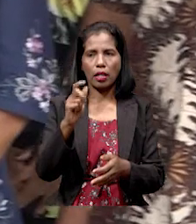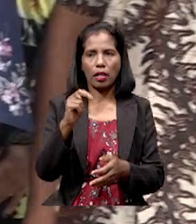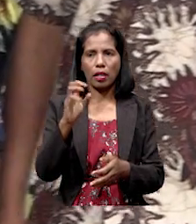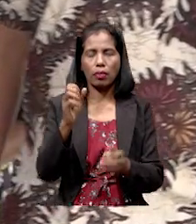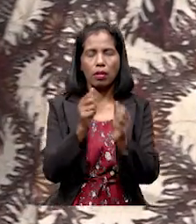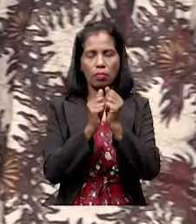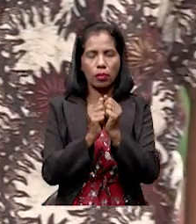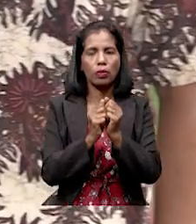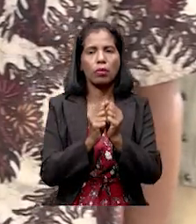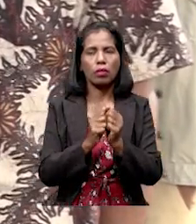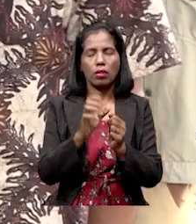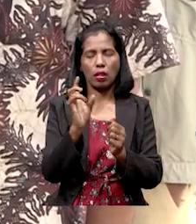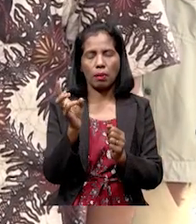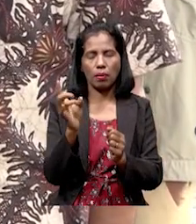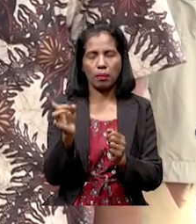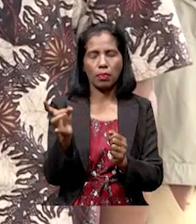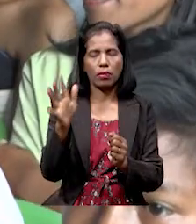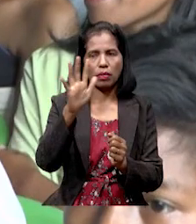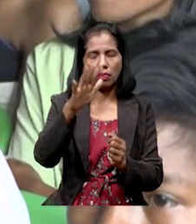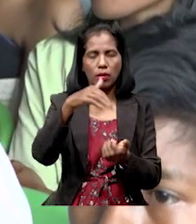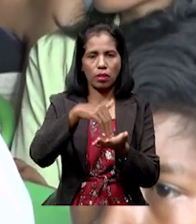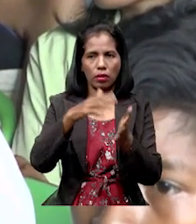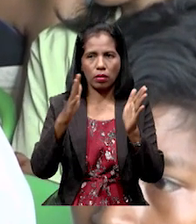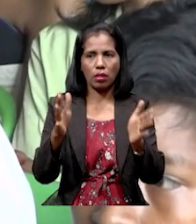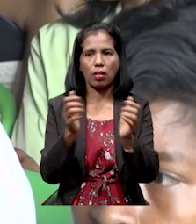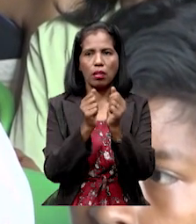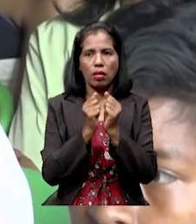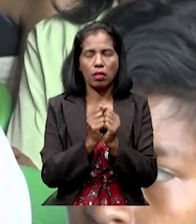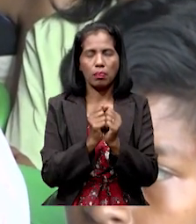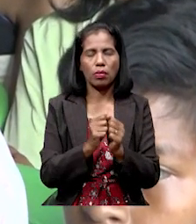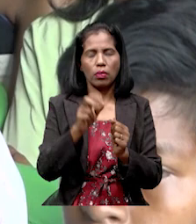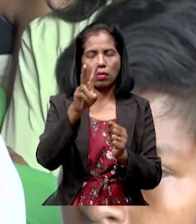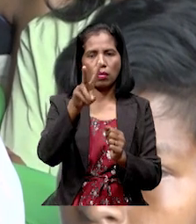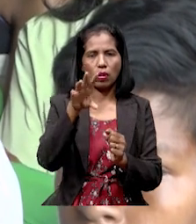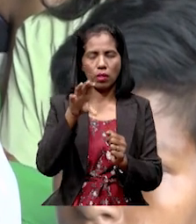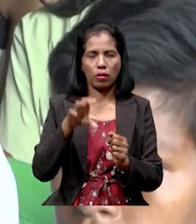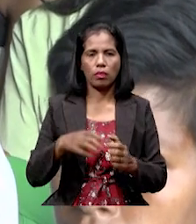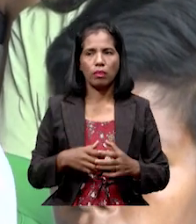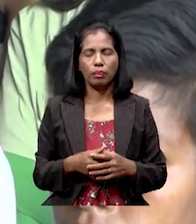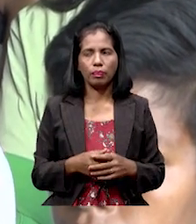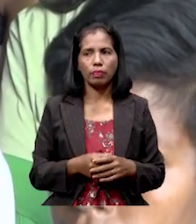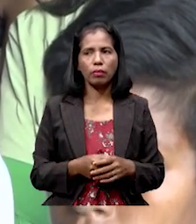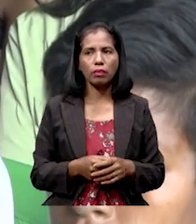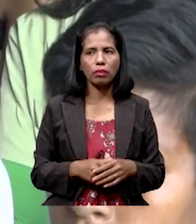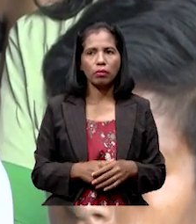hamutuk walonulu resin lima. No estudante hamutuk atos ruaresin. Equipa cobertura, GMN.